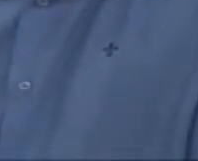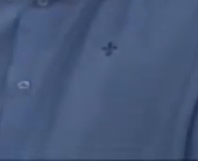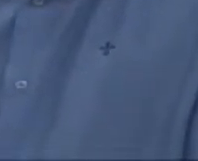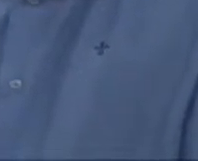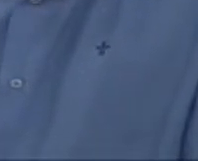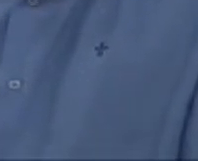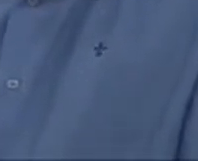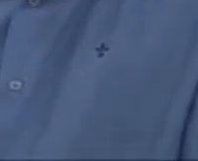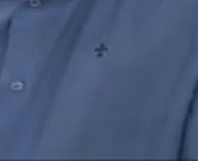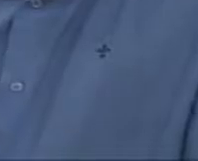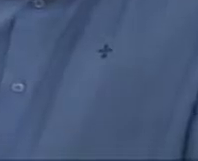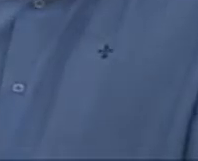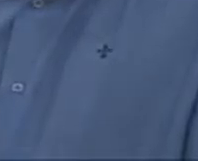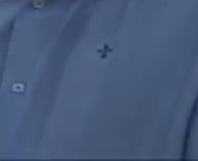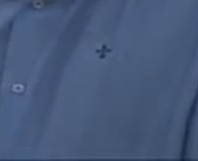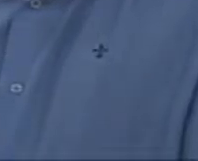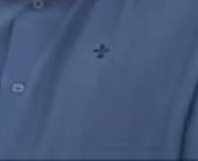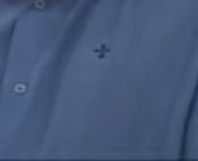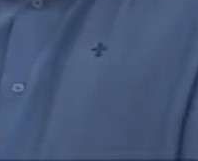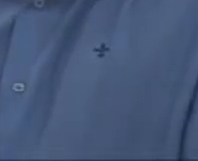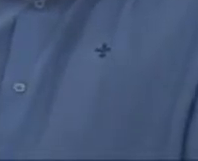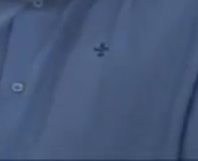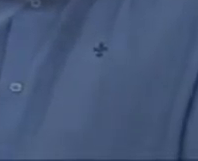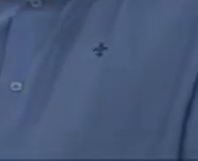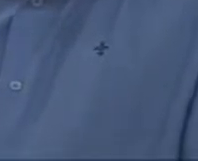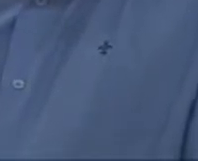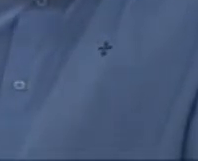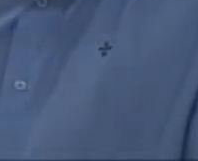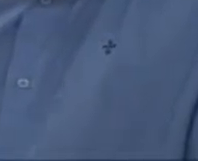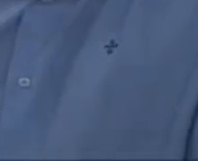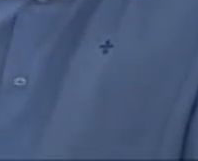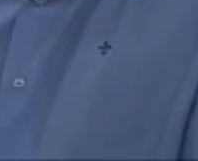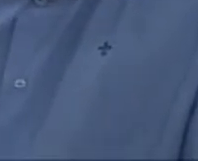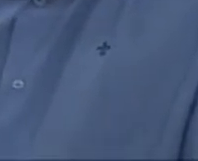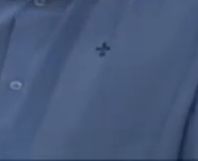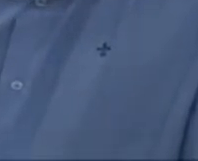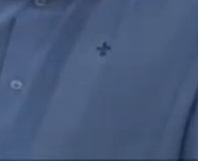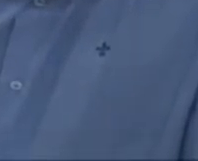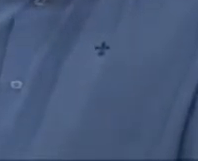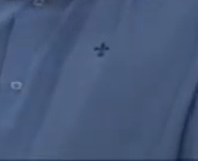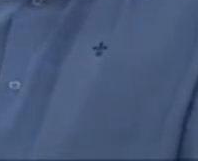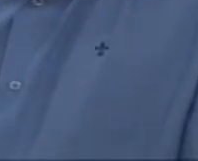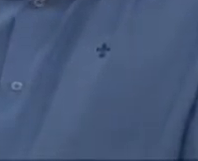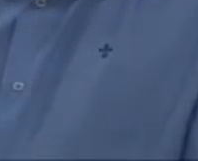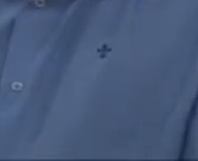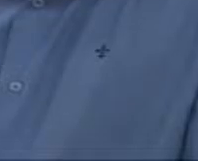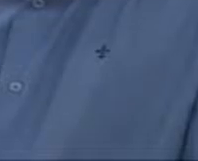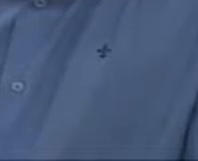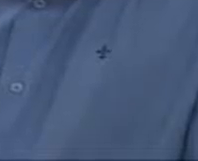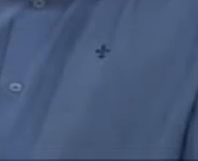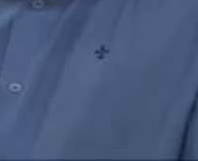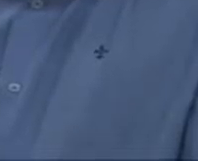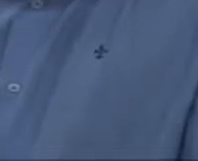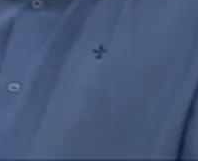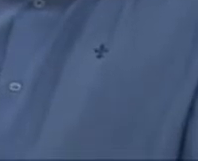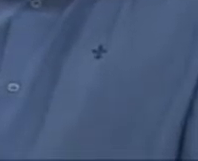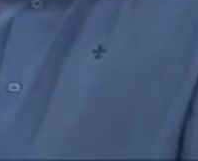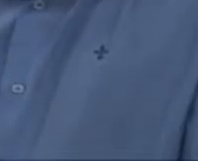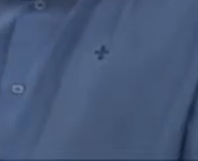um projeto, não é simplesmente para postergar, para atrasar o projeto, mas sim com o intuito de melhorar